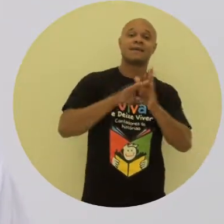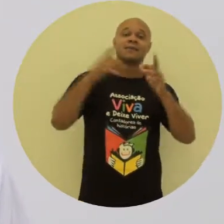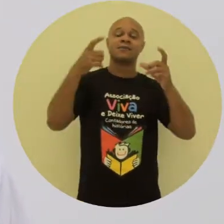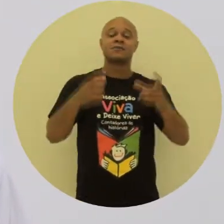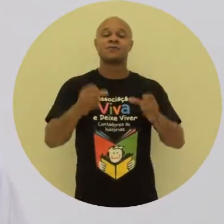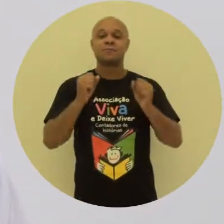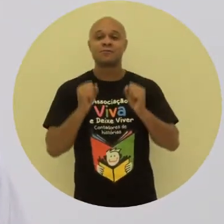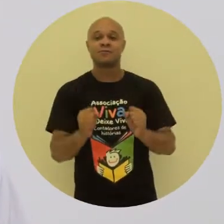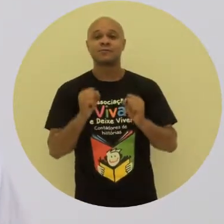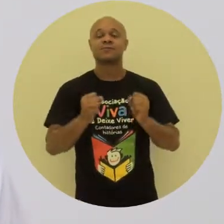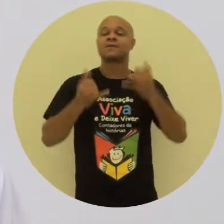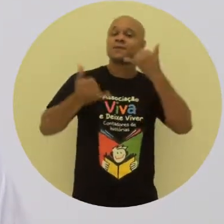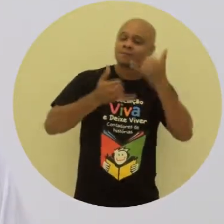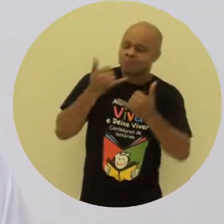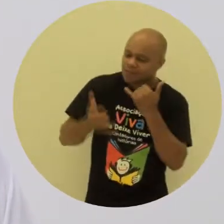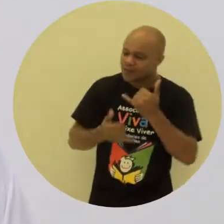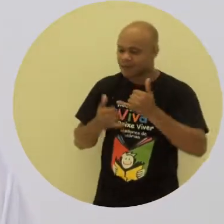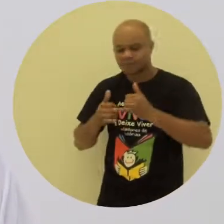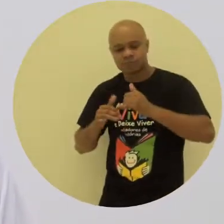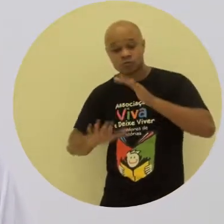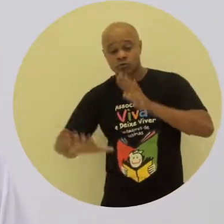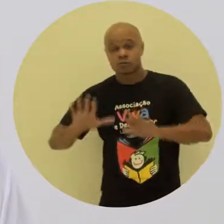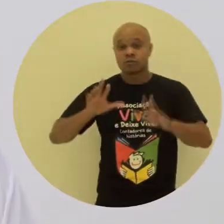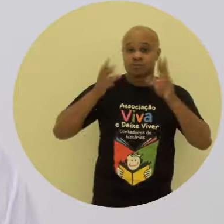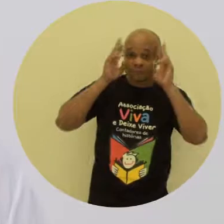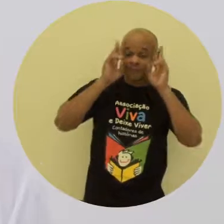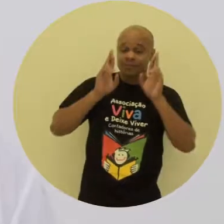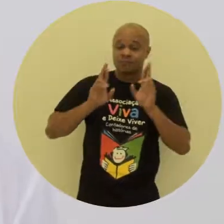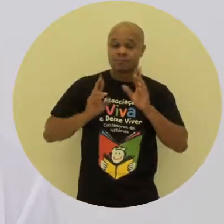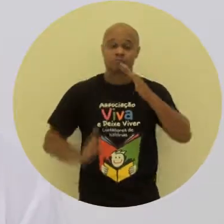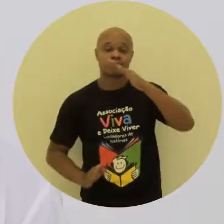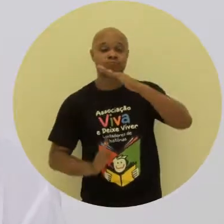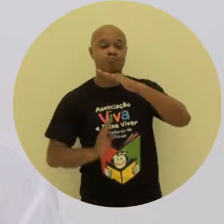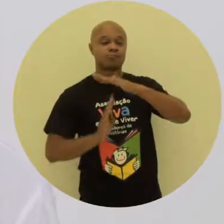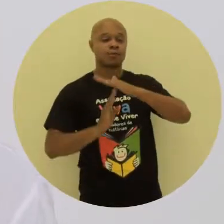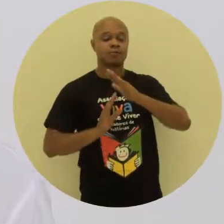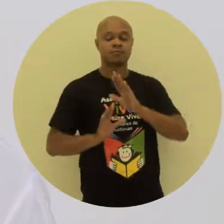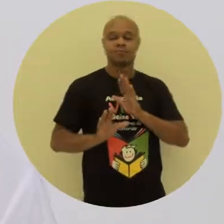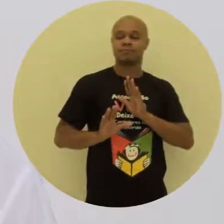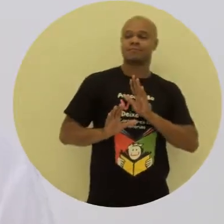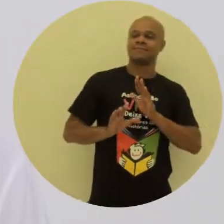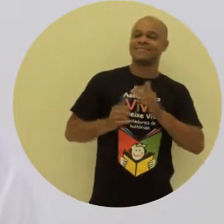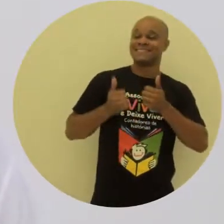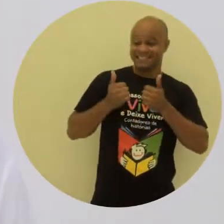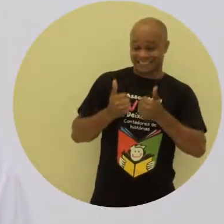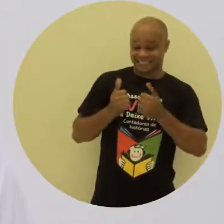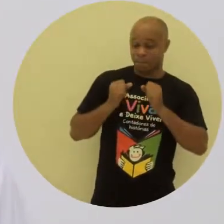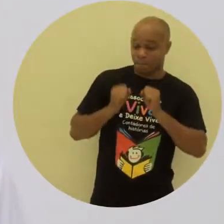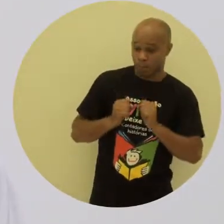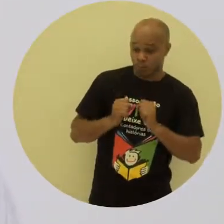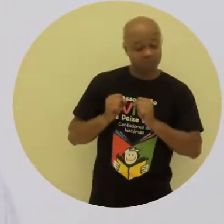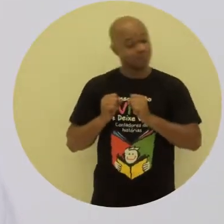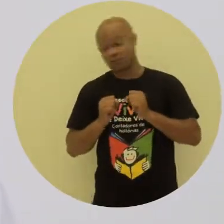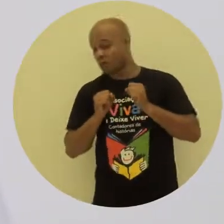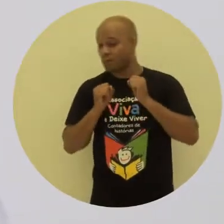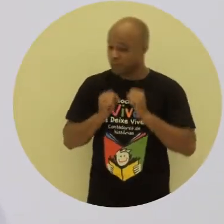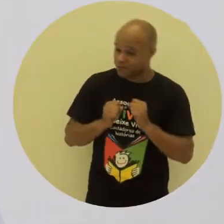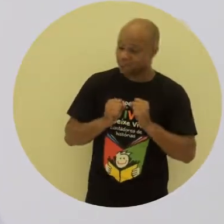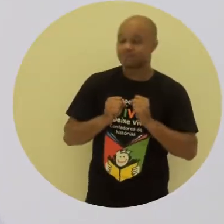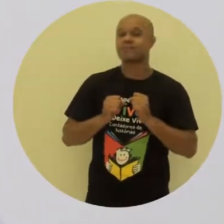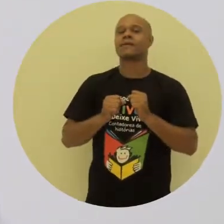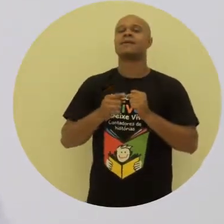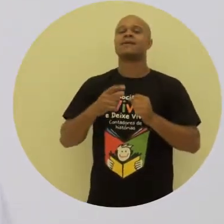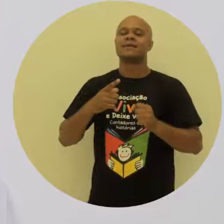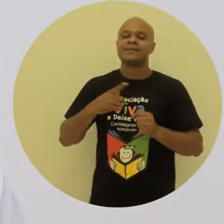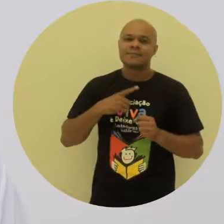podemos contar, brincar. A gente tem que respeitar esse limite. A gente tem um módulo também que vai falar sobre